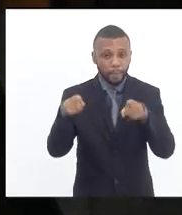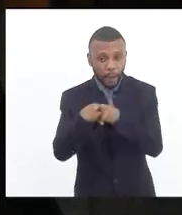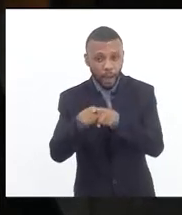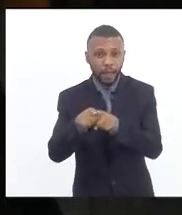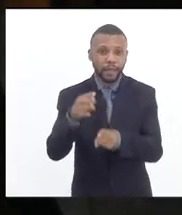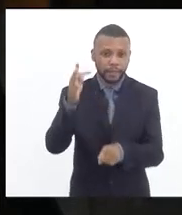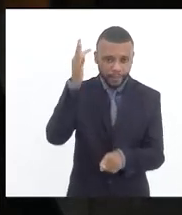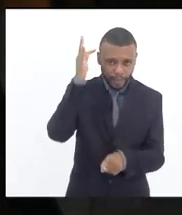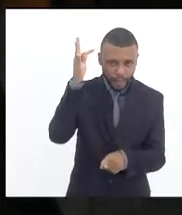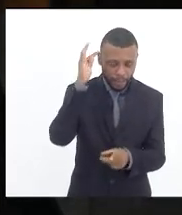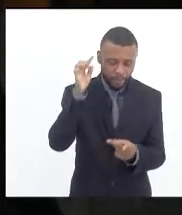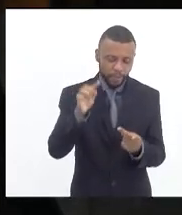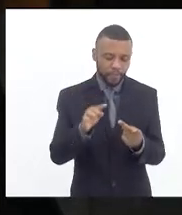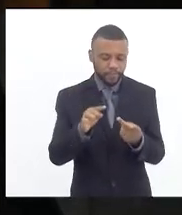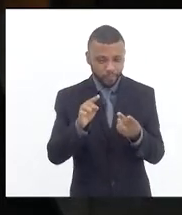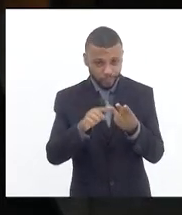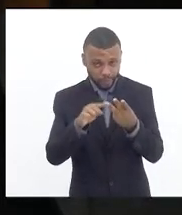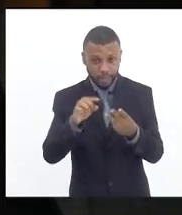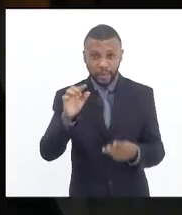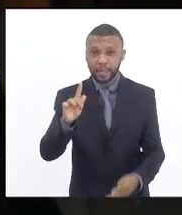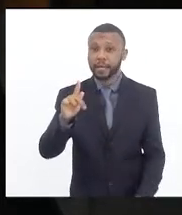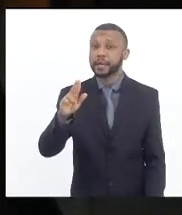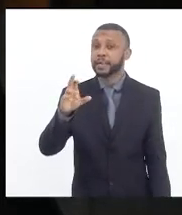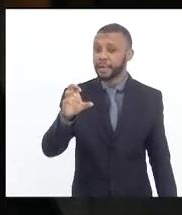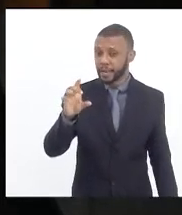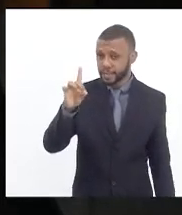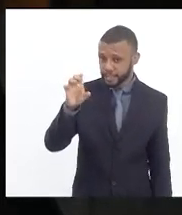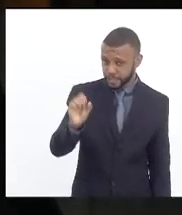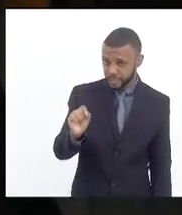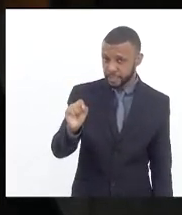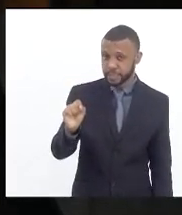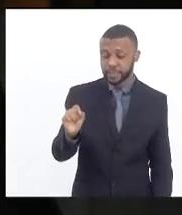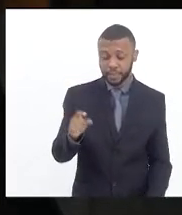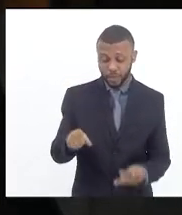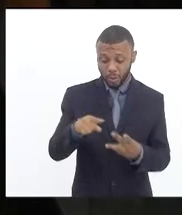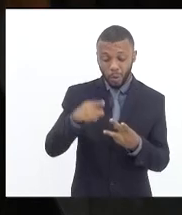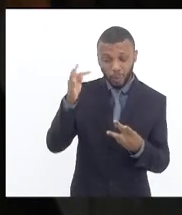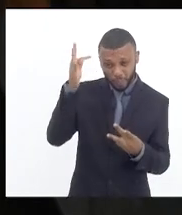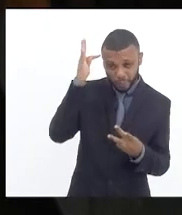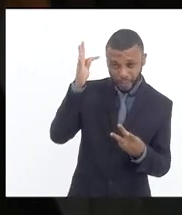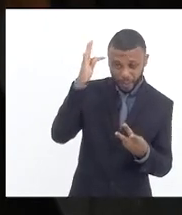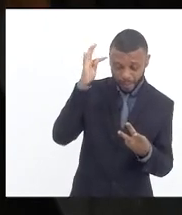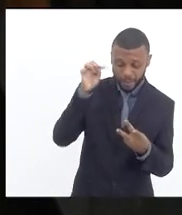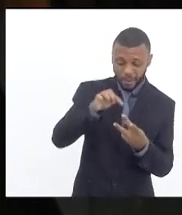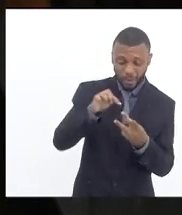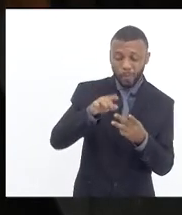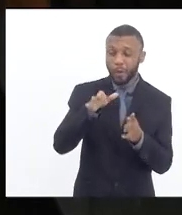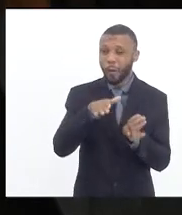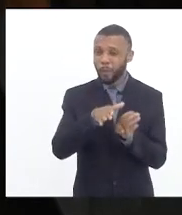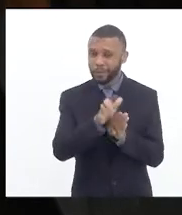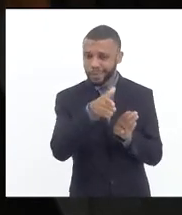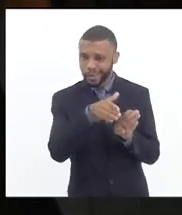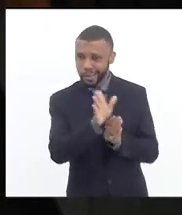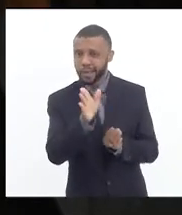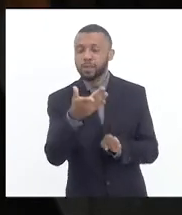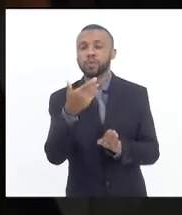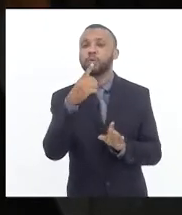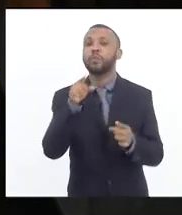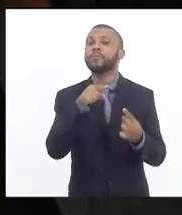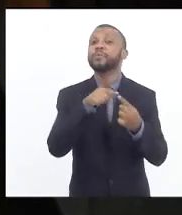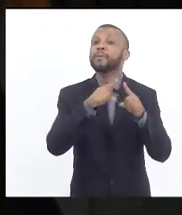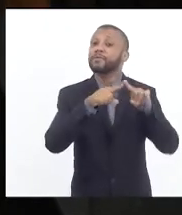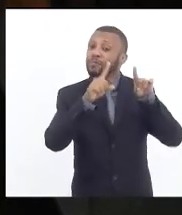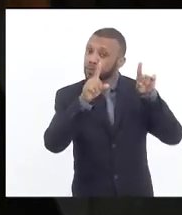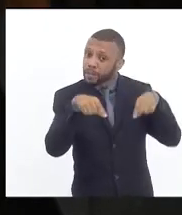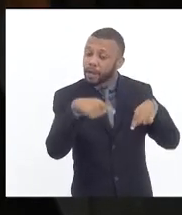Guedes Alex agora com tema como Conselheiro é cujo propósito para os servidores públicos Dito pelo